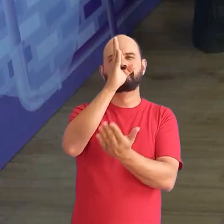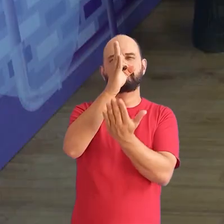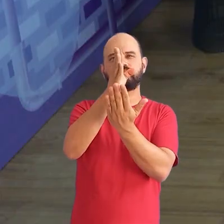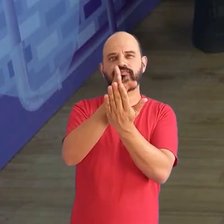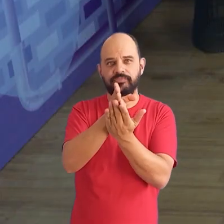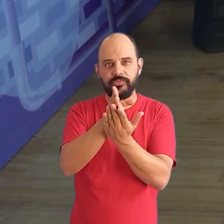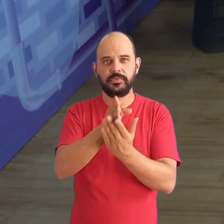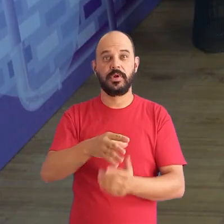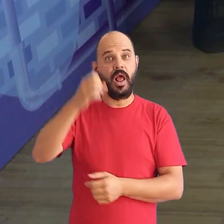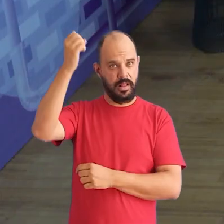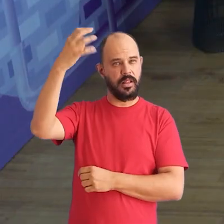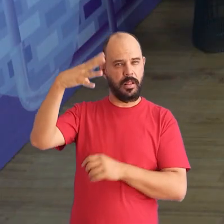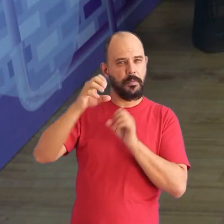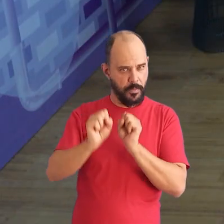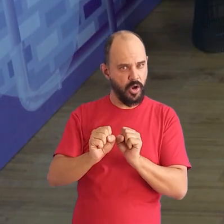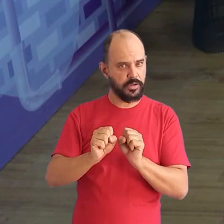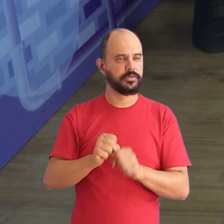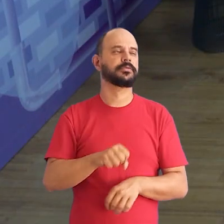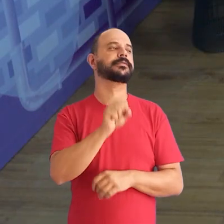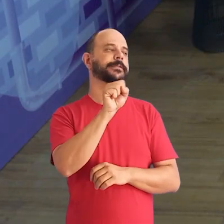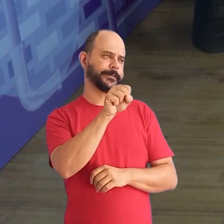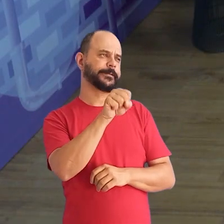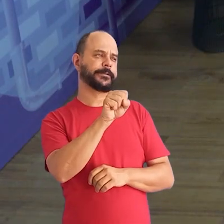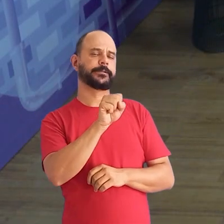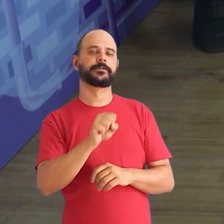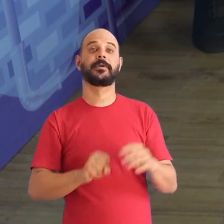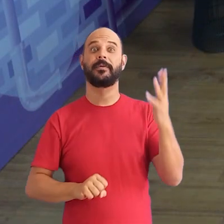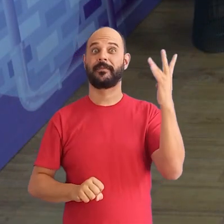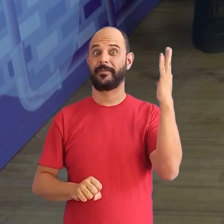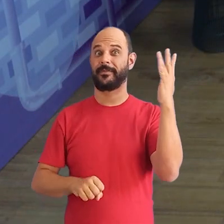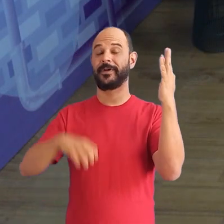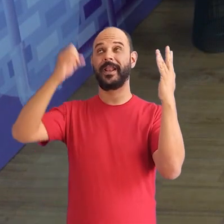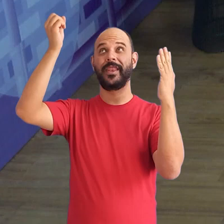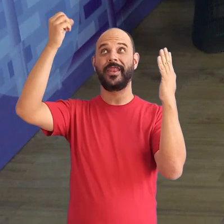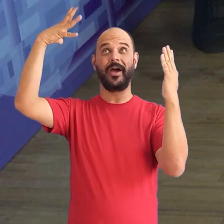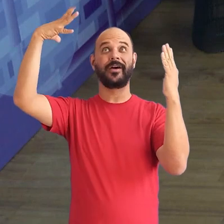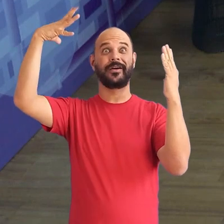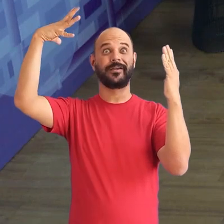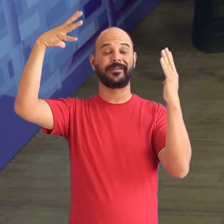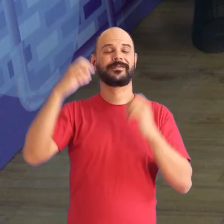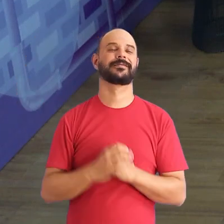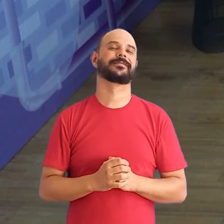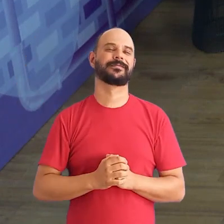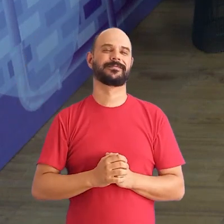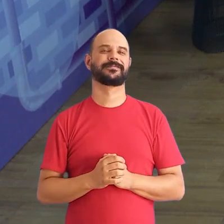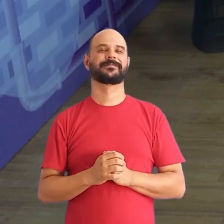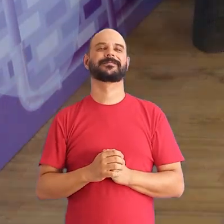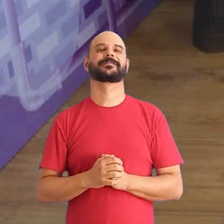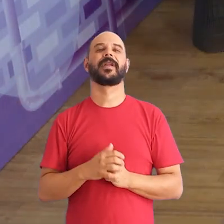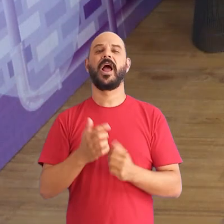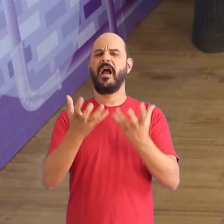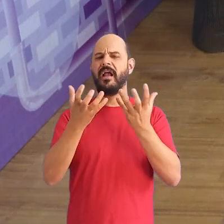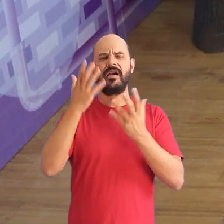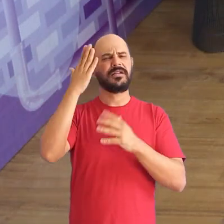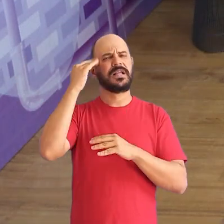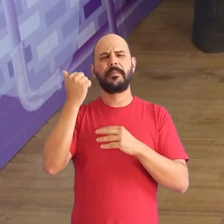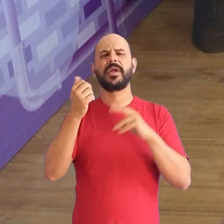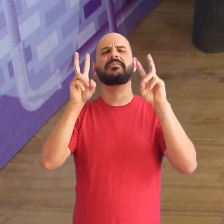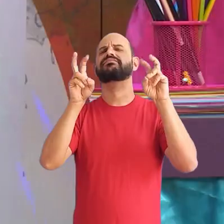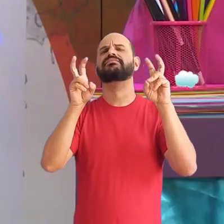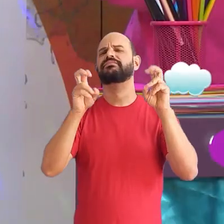luz. Mas podemos acender as luzes só um pouquinho? Sim! Blue Blacos,